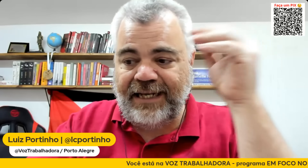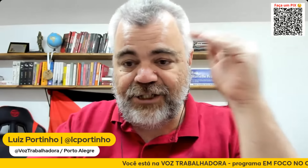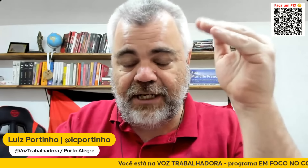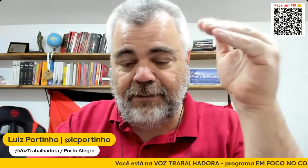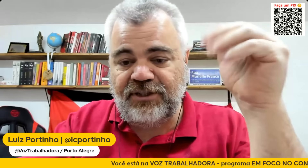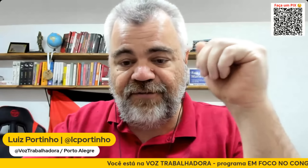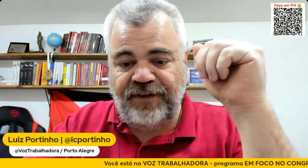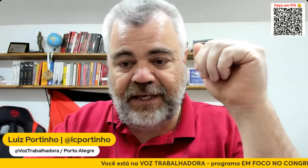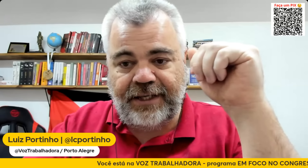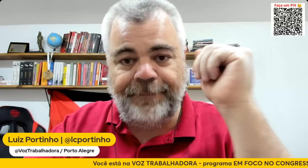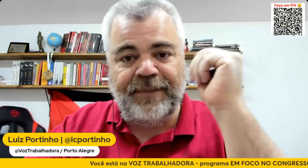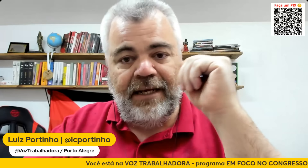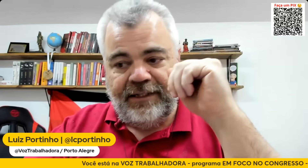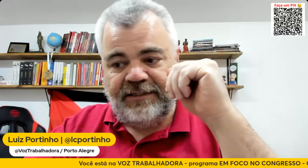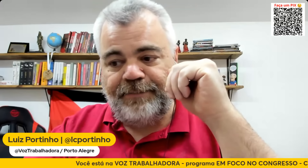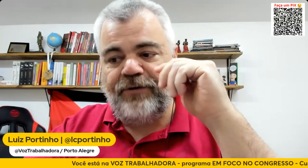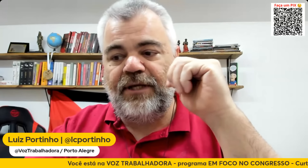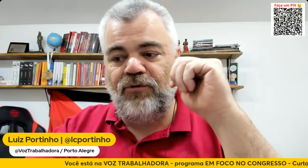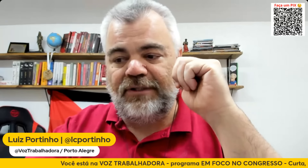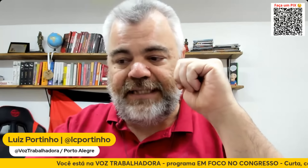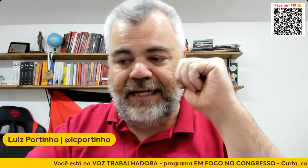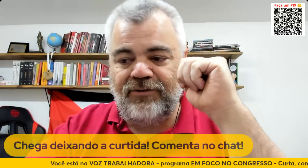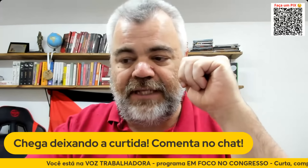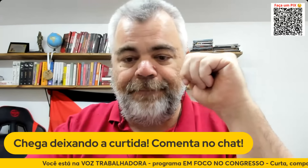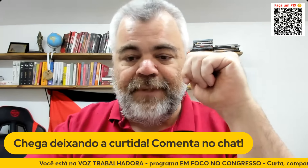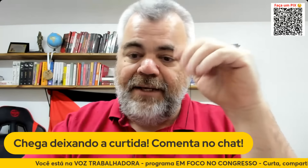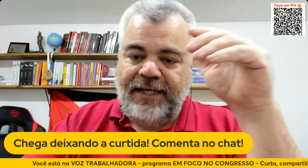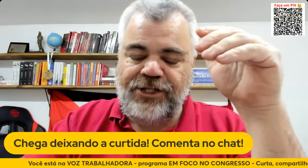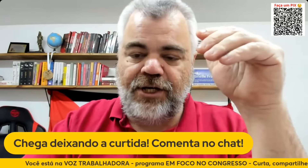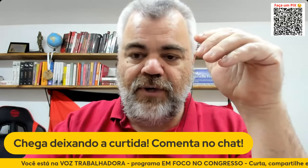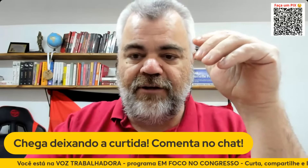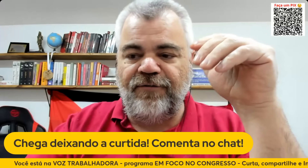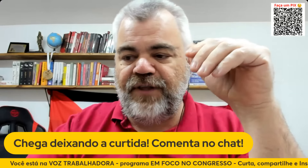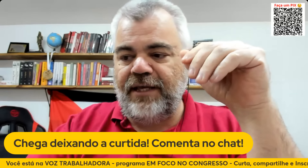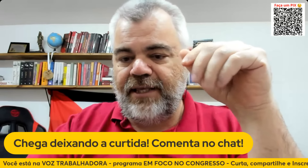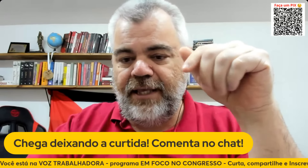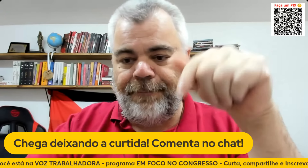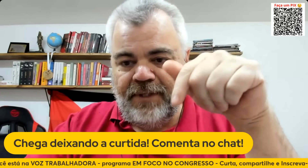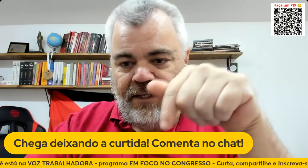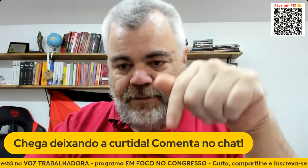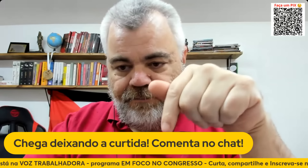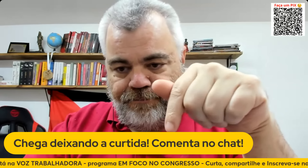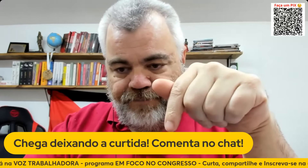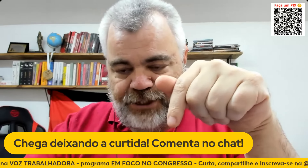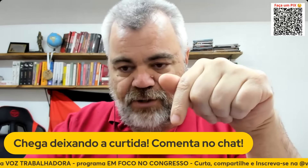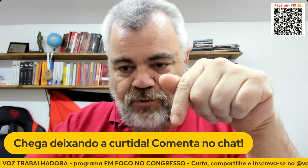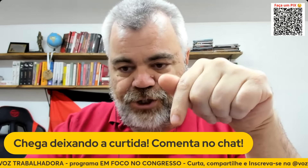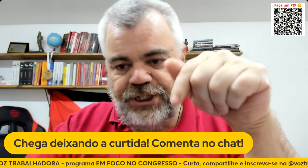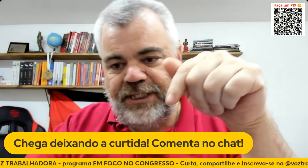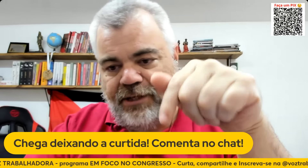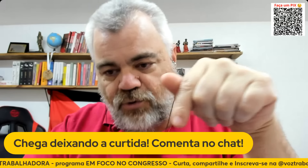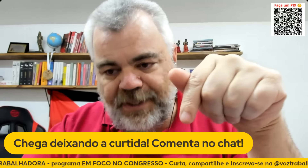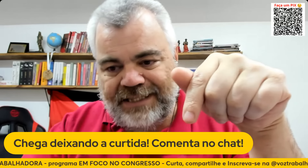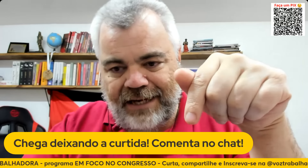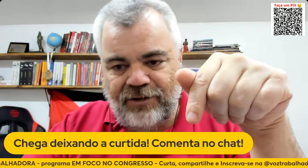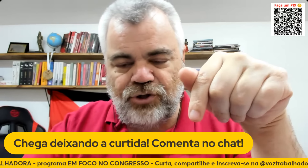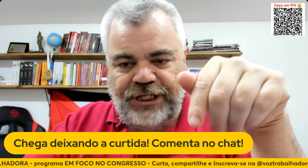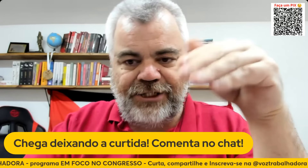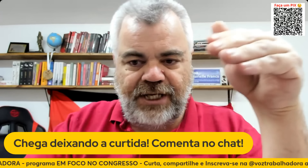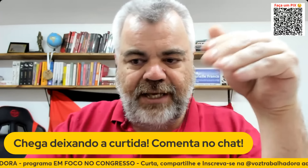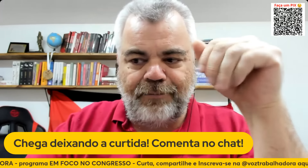assim galera chegamos ao fim aqui espero que tenham gostado tá quem chegou até ao fim aqui deixa a curtida e um